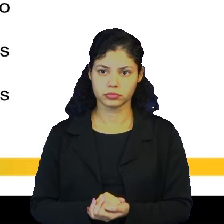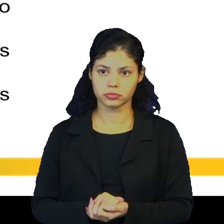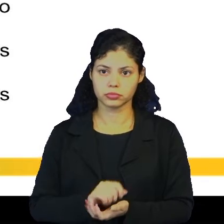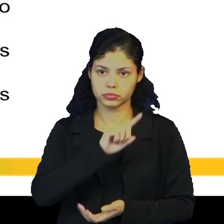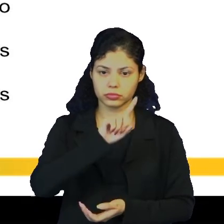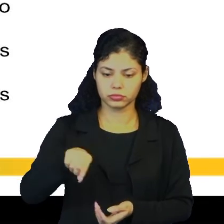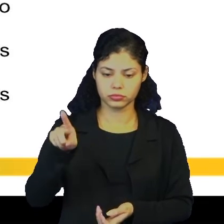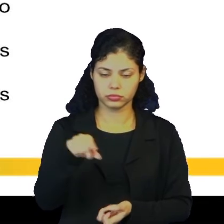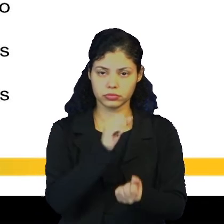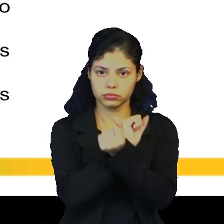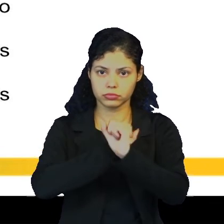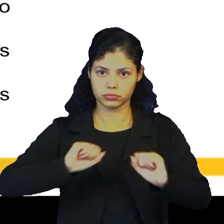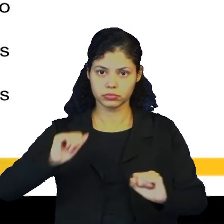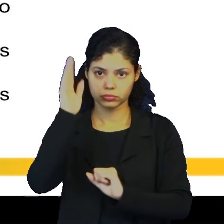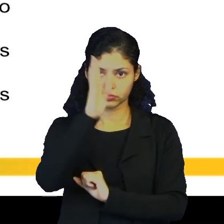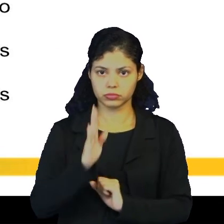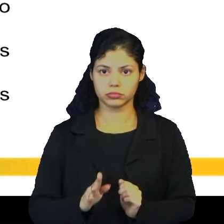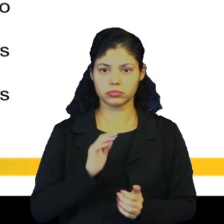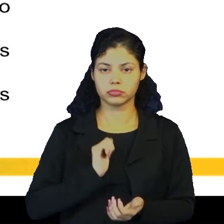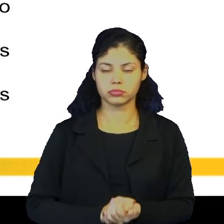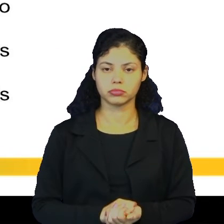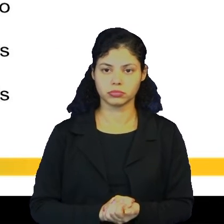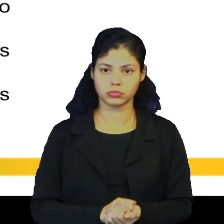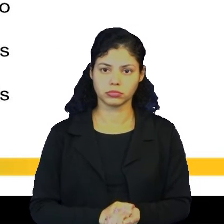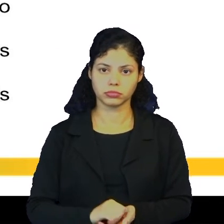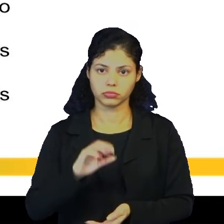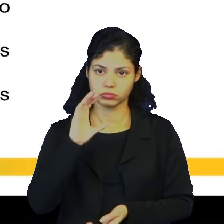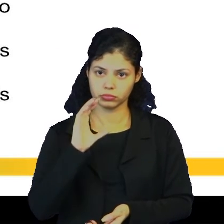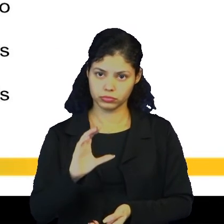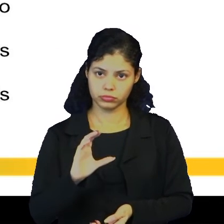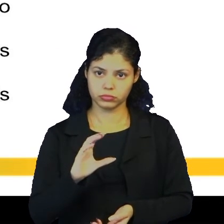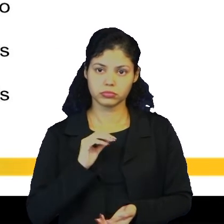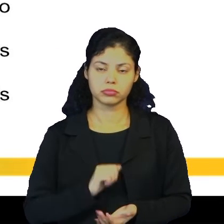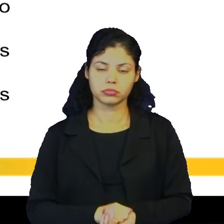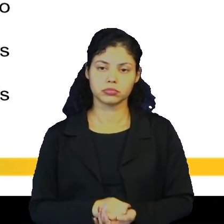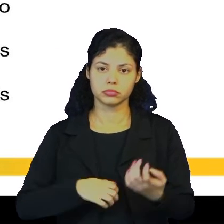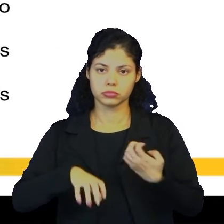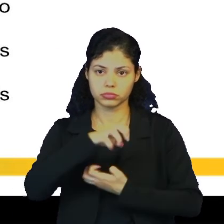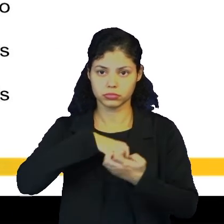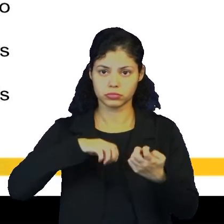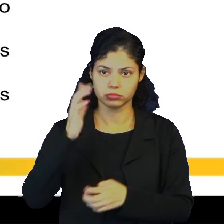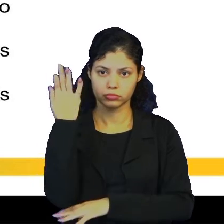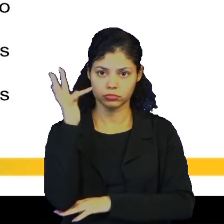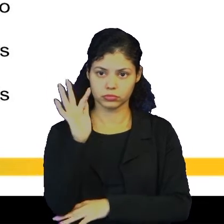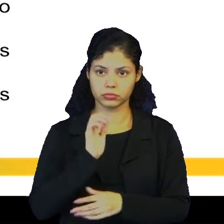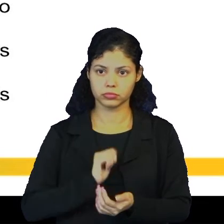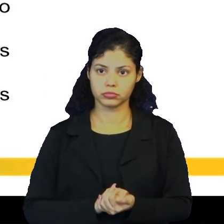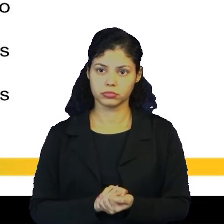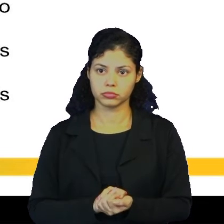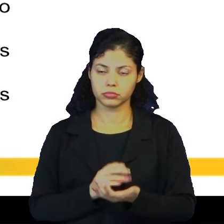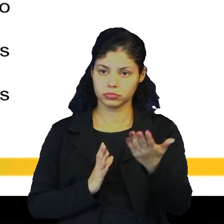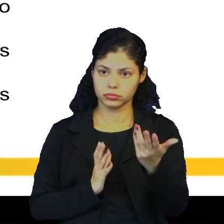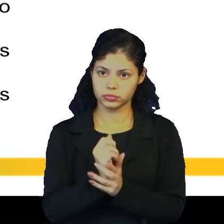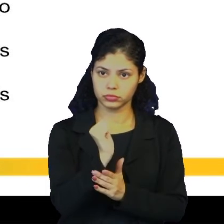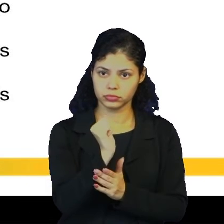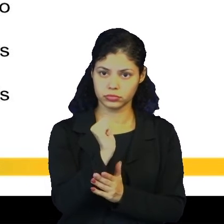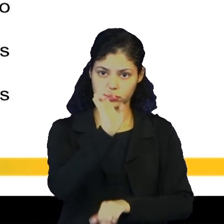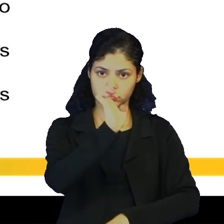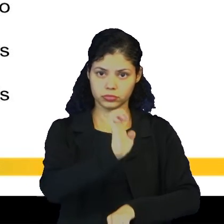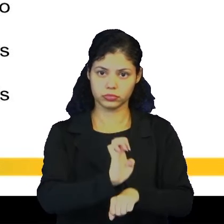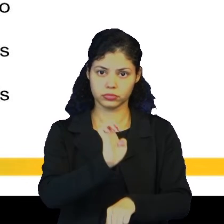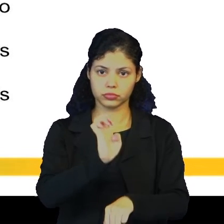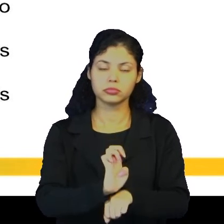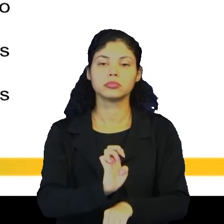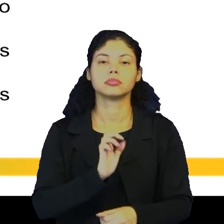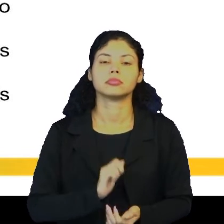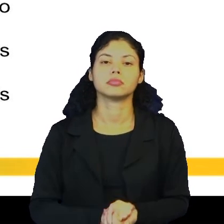e a abolição da escravidão no Brasil, em 1888. Letra C, a Revolução Francesa, em